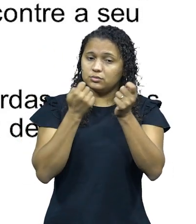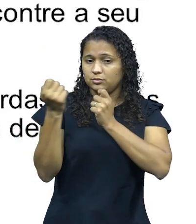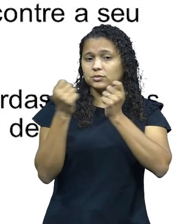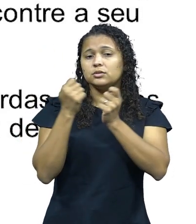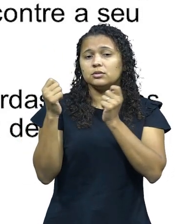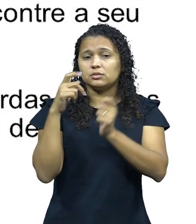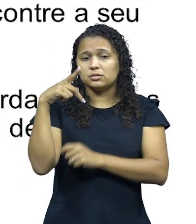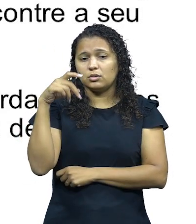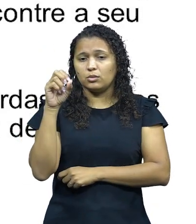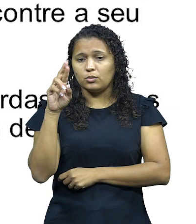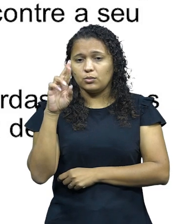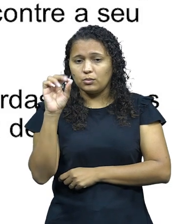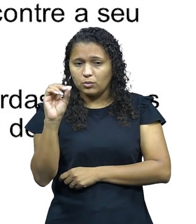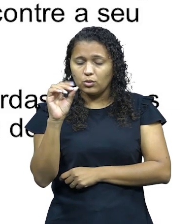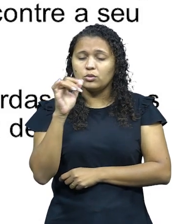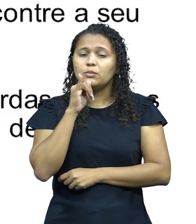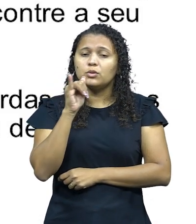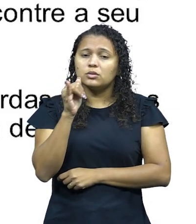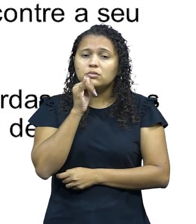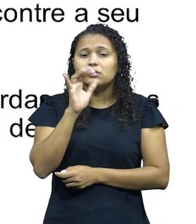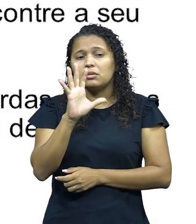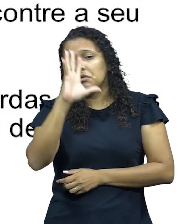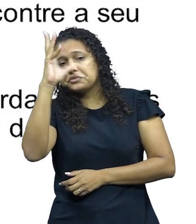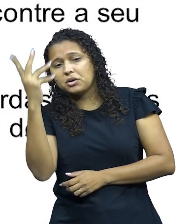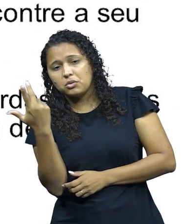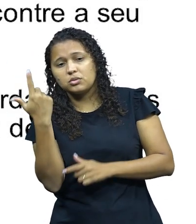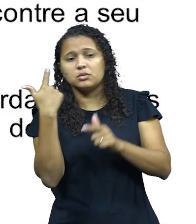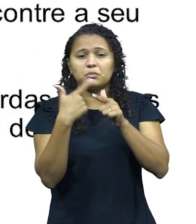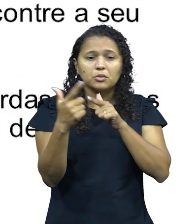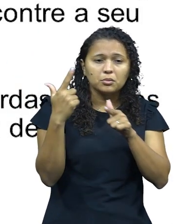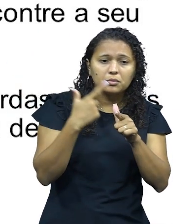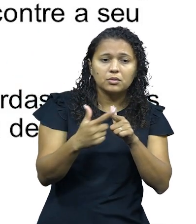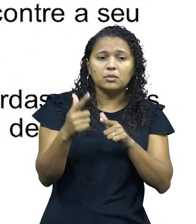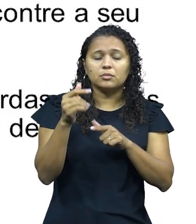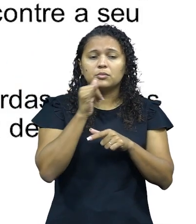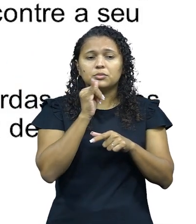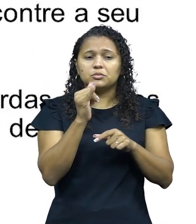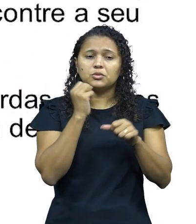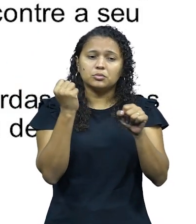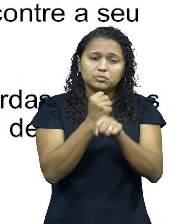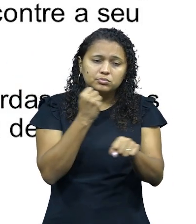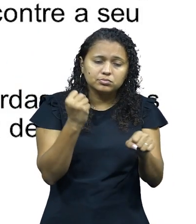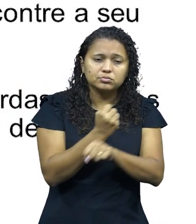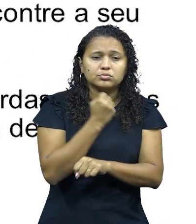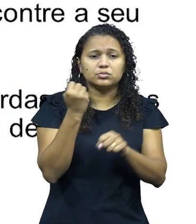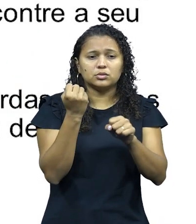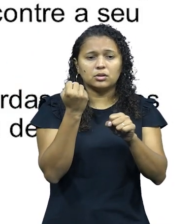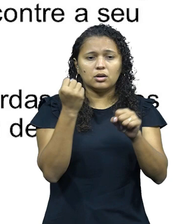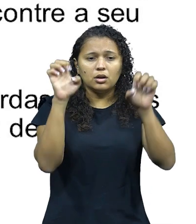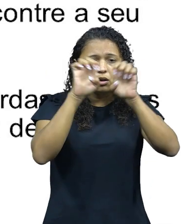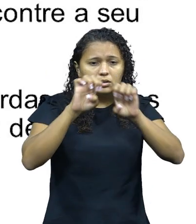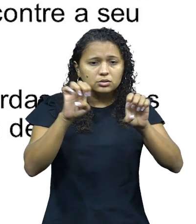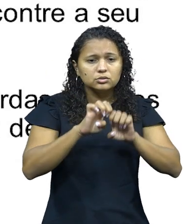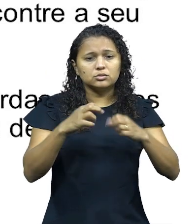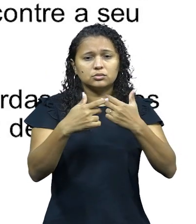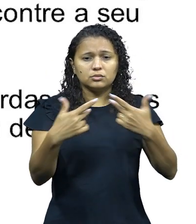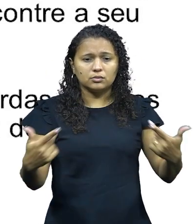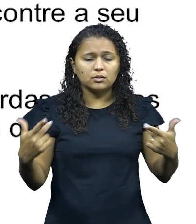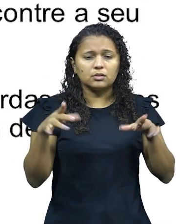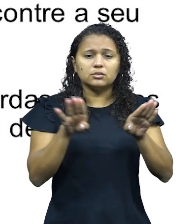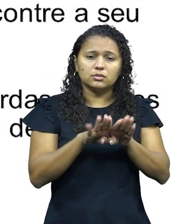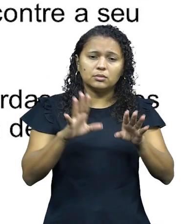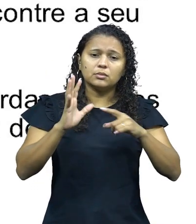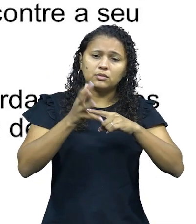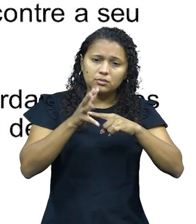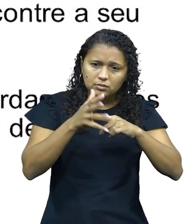porto, né, pelos danos culposamente causados à infraestrutura, às instalações e ao equipamento de